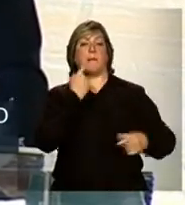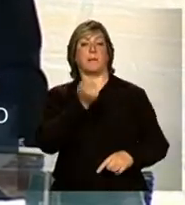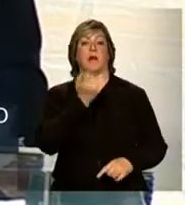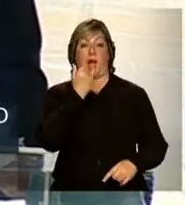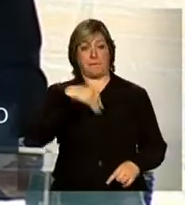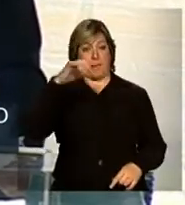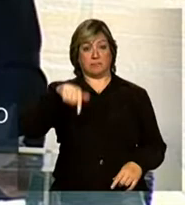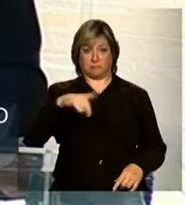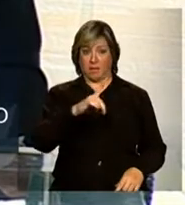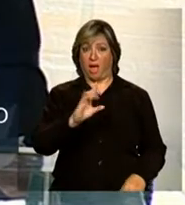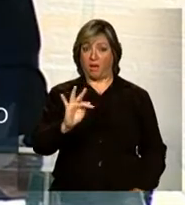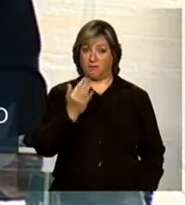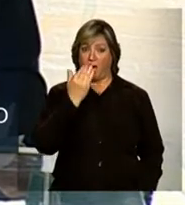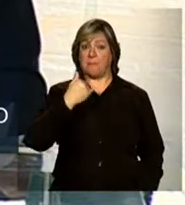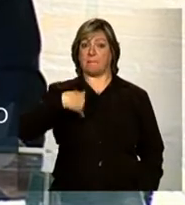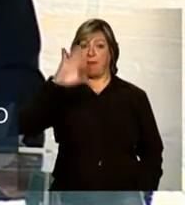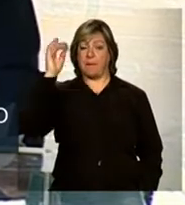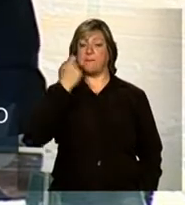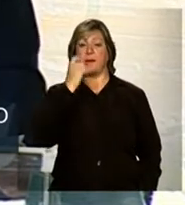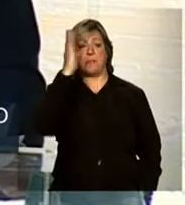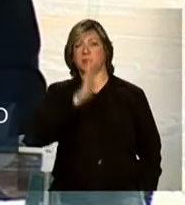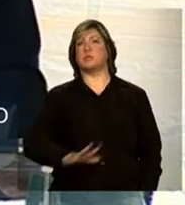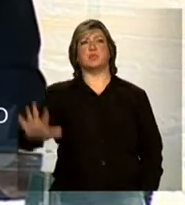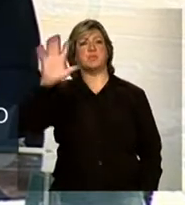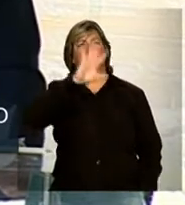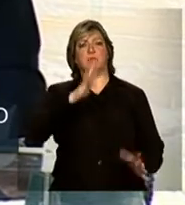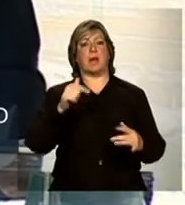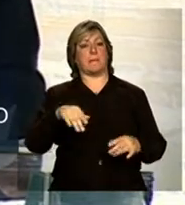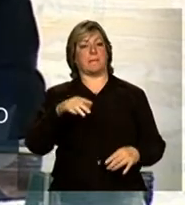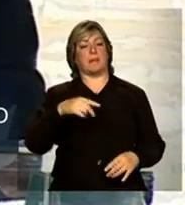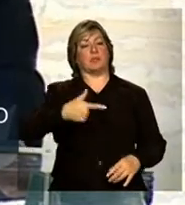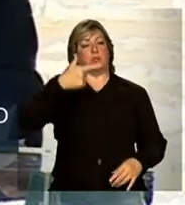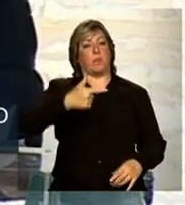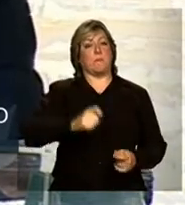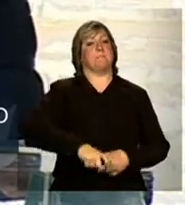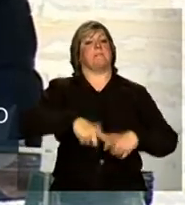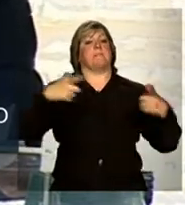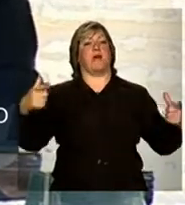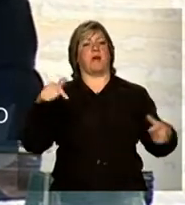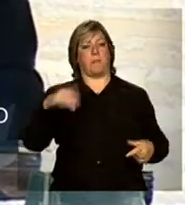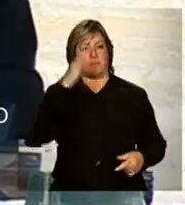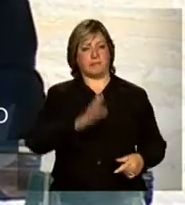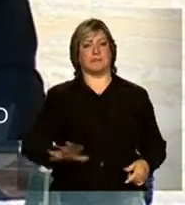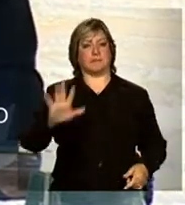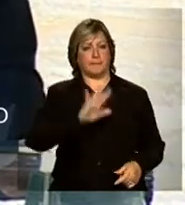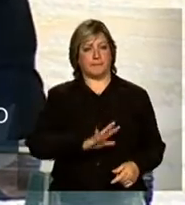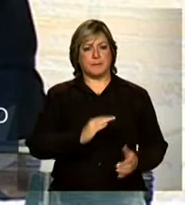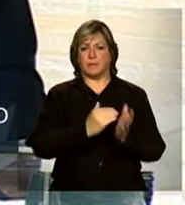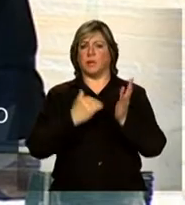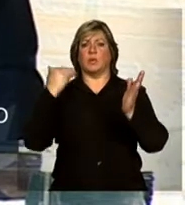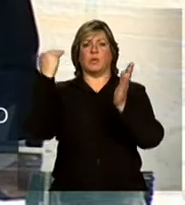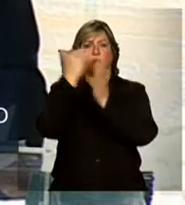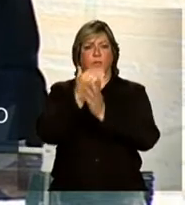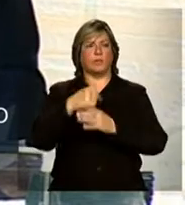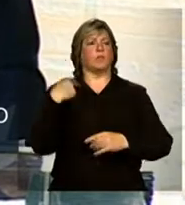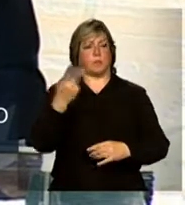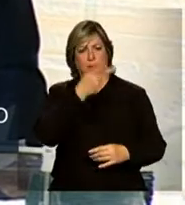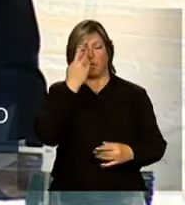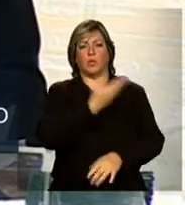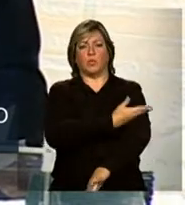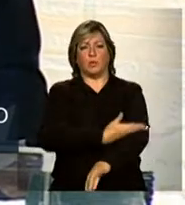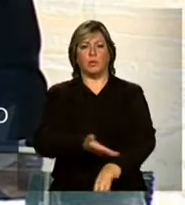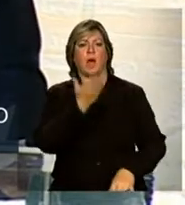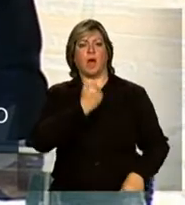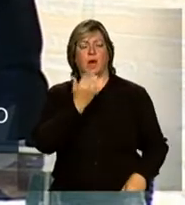país nós estamos Inclusive a média Nacional aqui